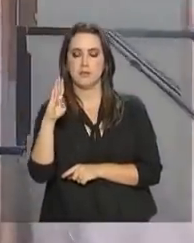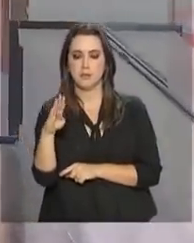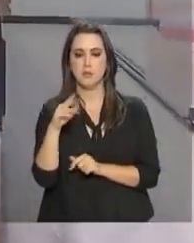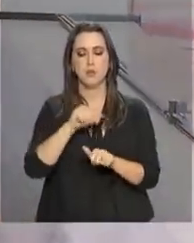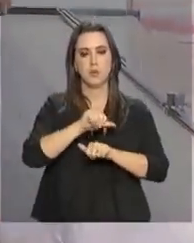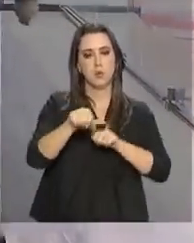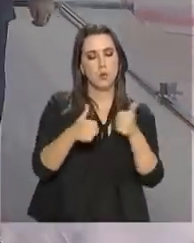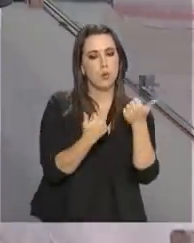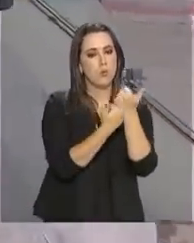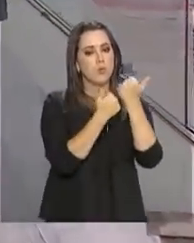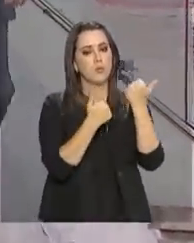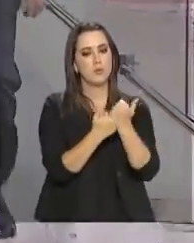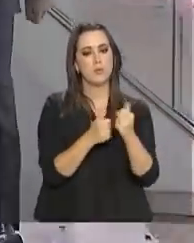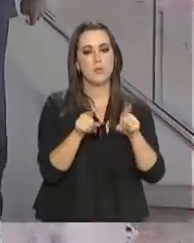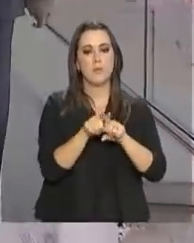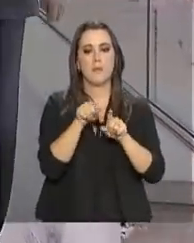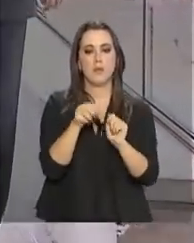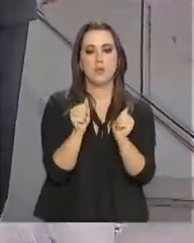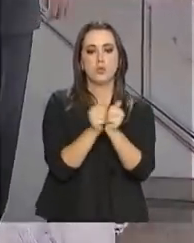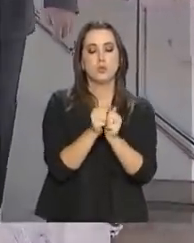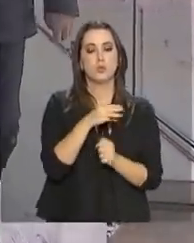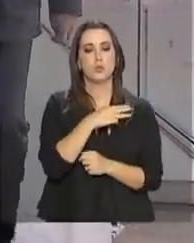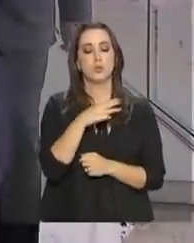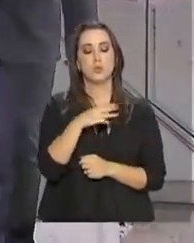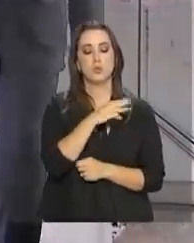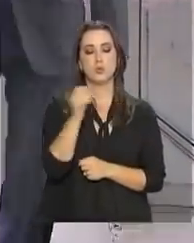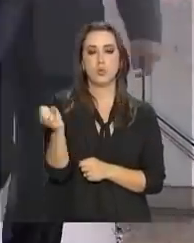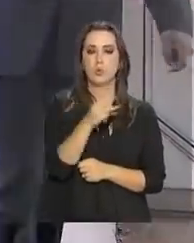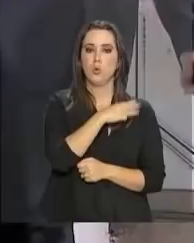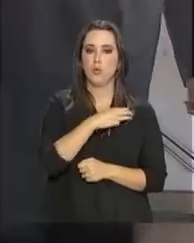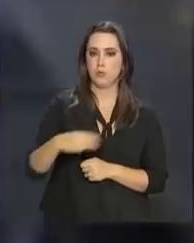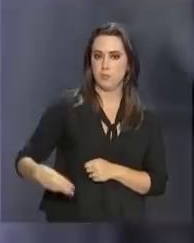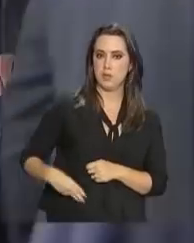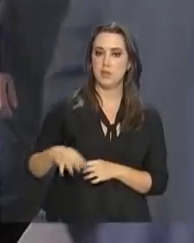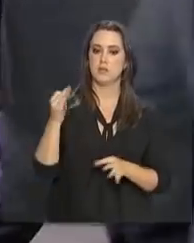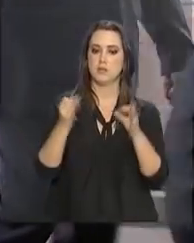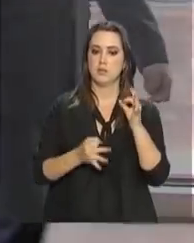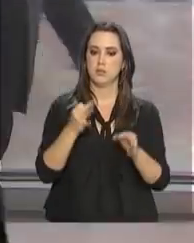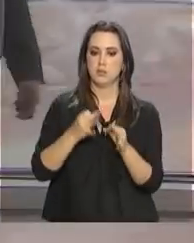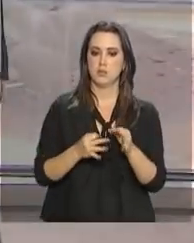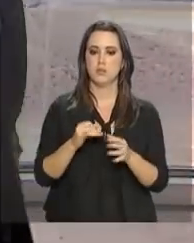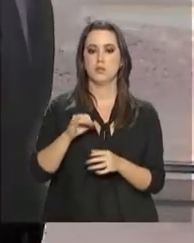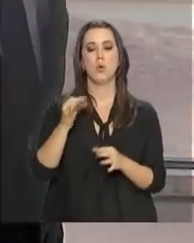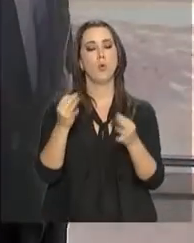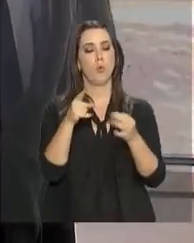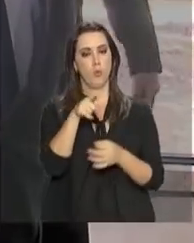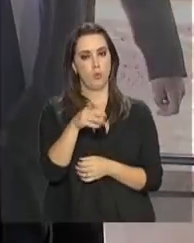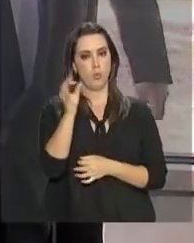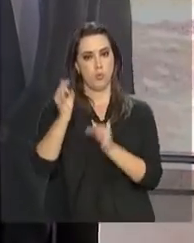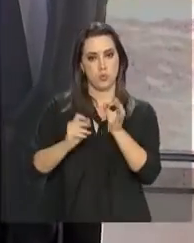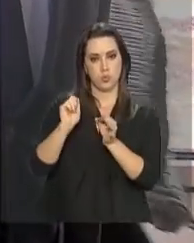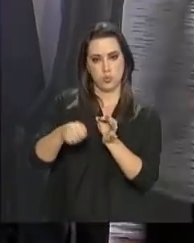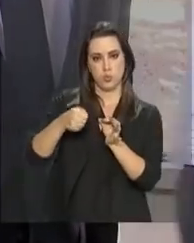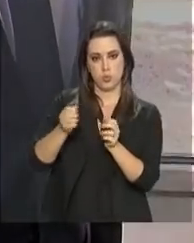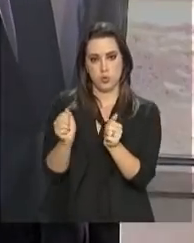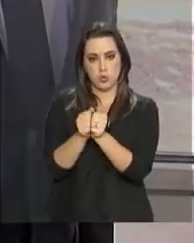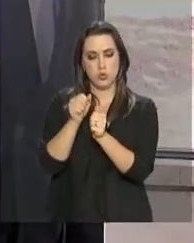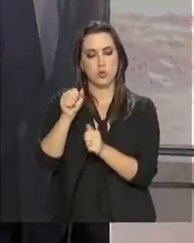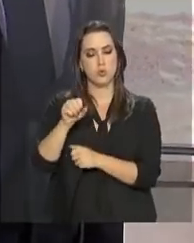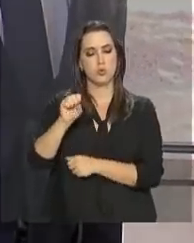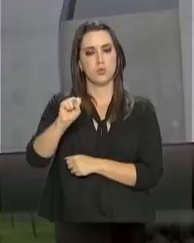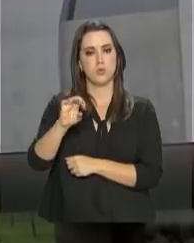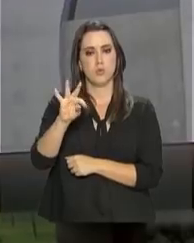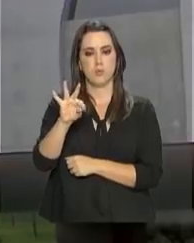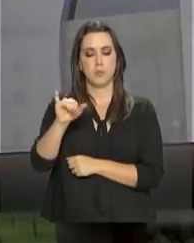encontrou com o novo ministro da justiça sérgio muro o juiz federal seguiu com ele para o stj o superior tribunal de